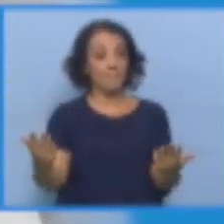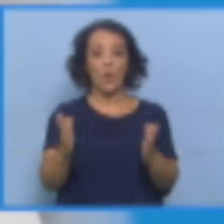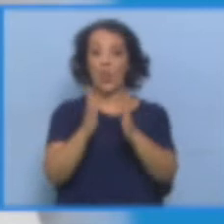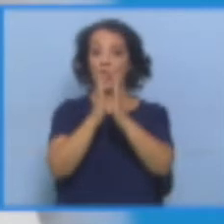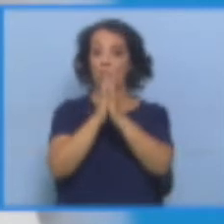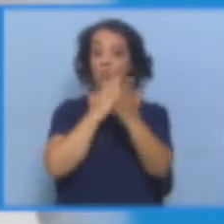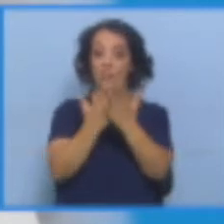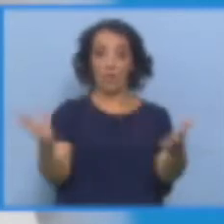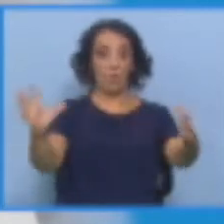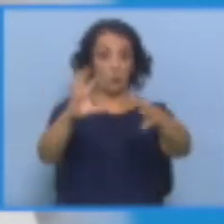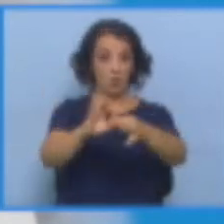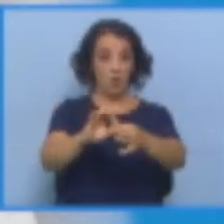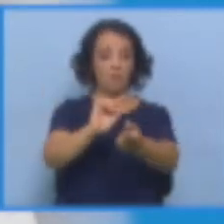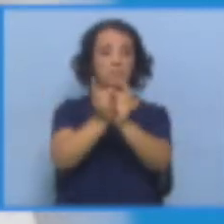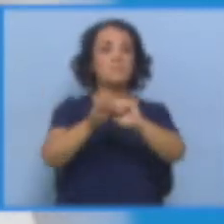Deus uniu.